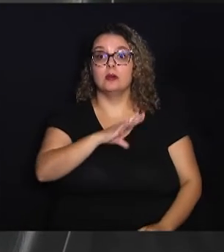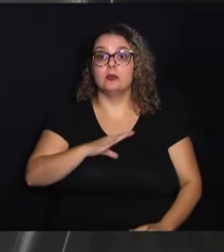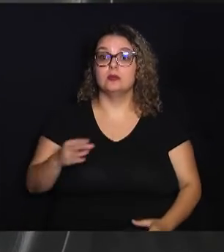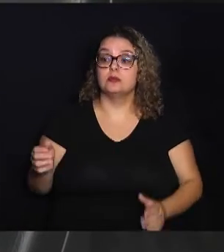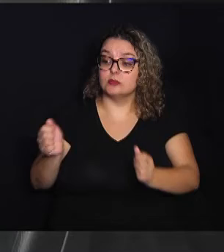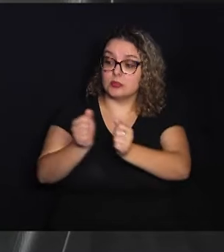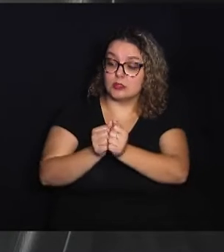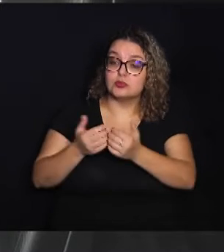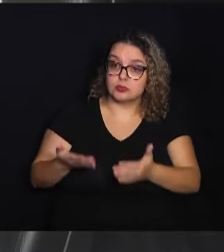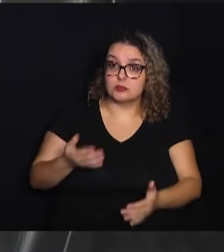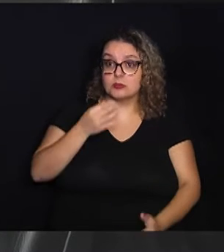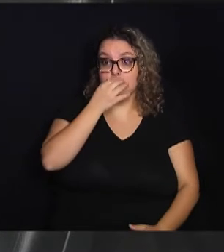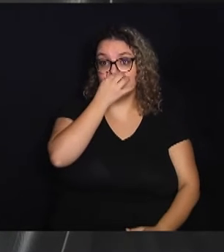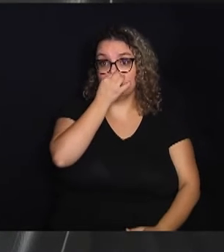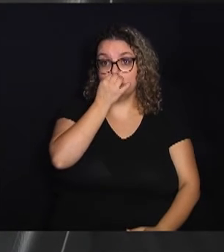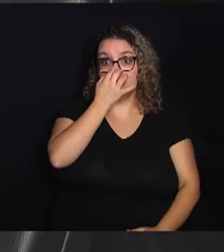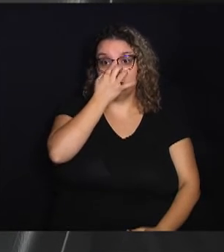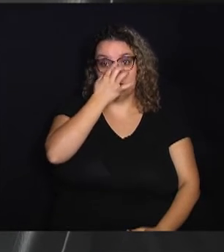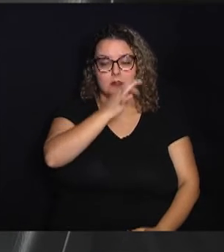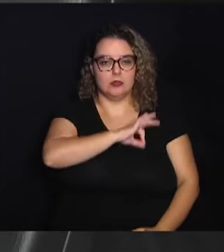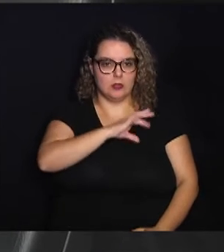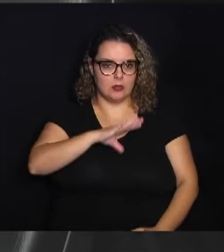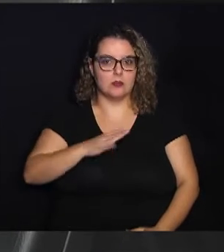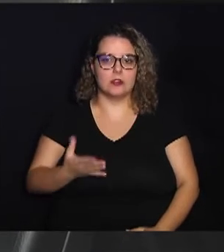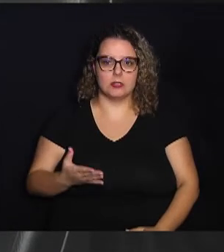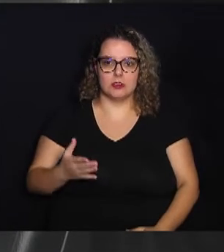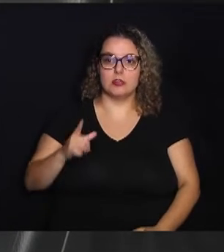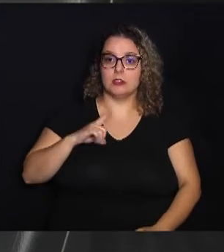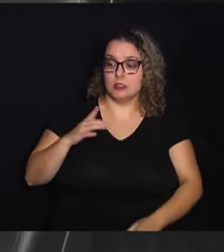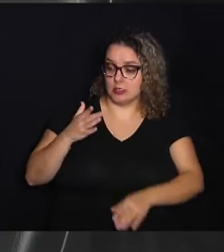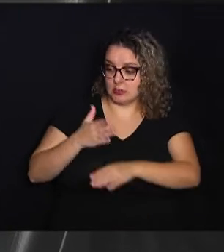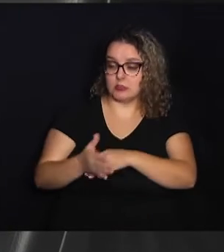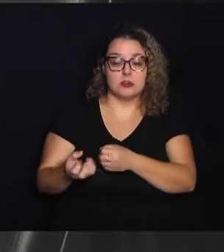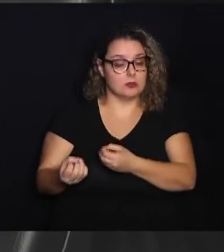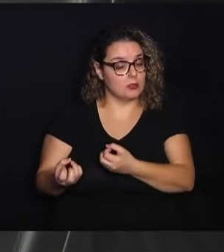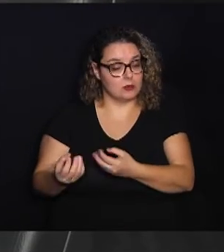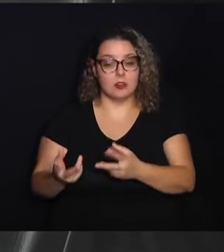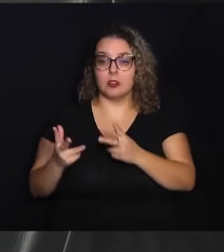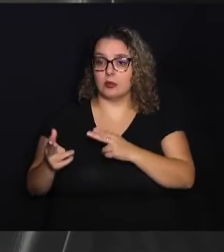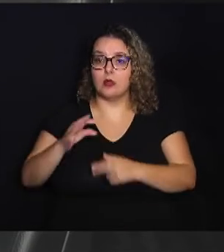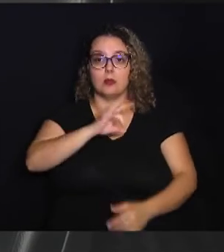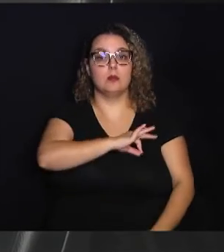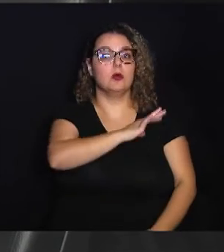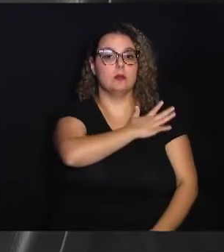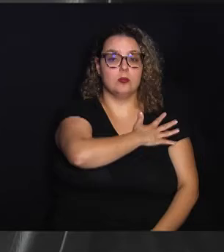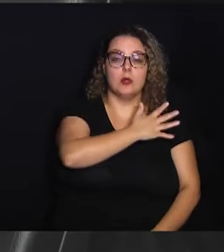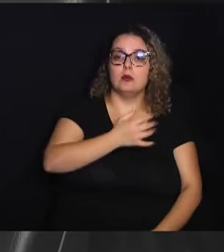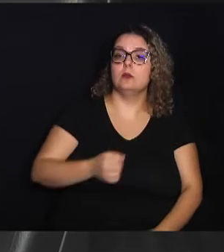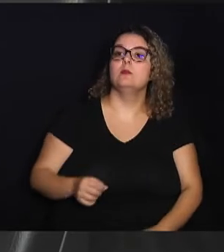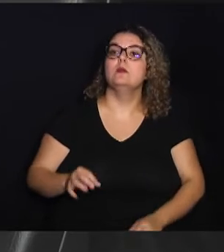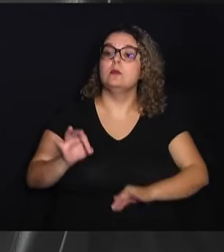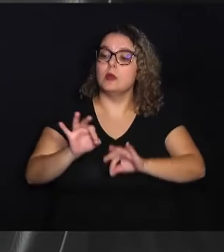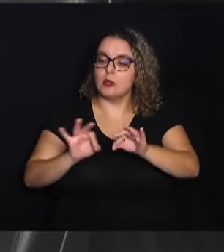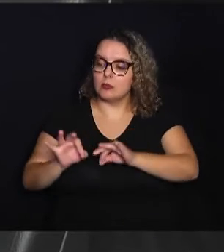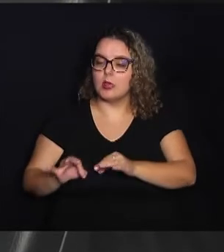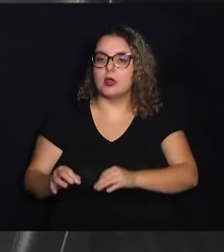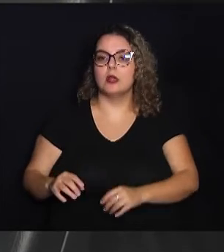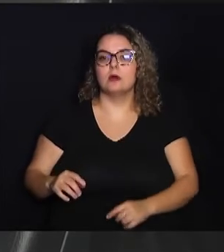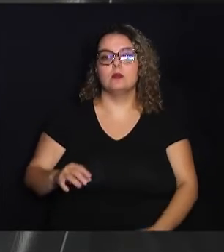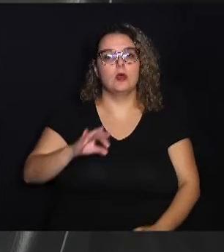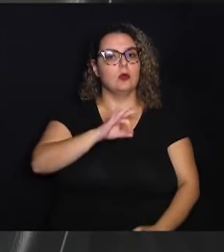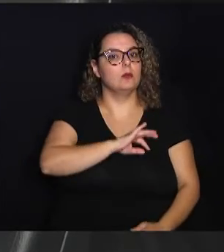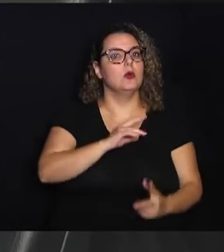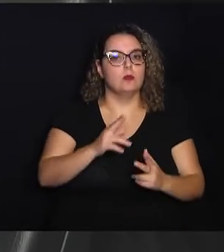está junto. Então a Guarda Municipal também tem acesso a esses mesmos dados da Polícia Militar, também monta o policiamento dele da